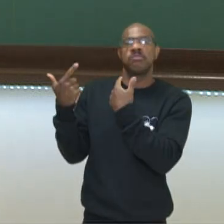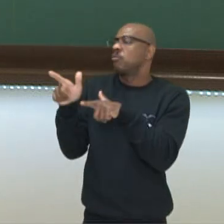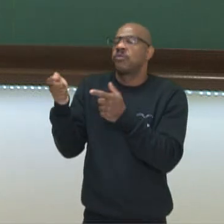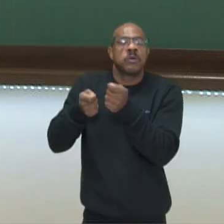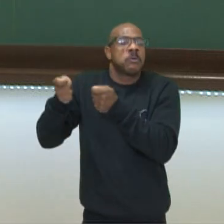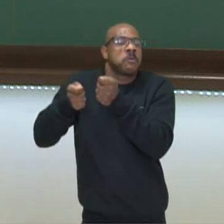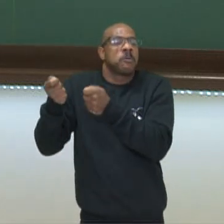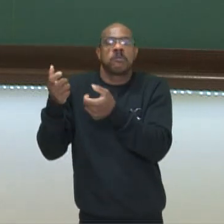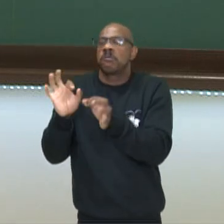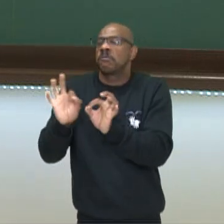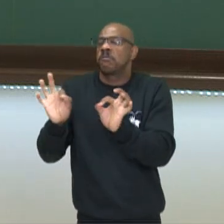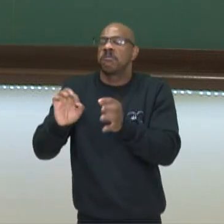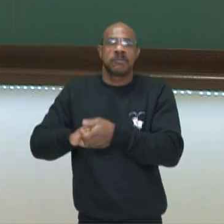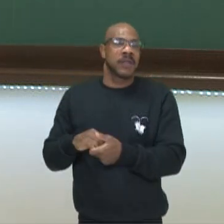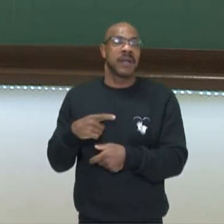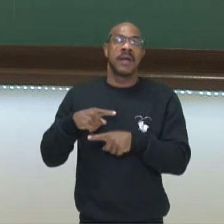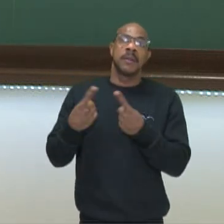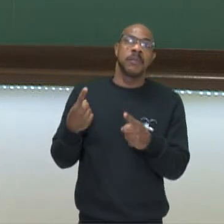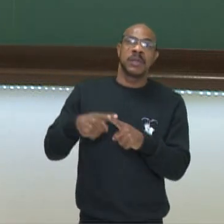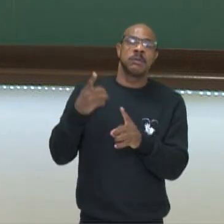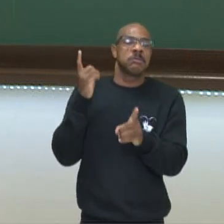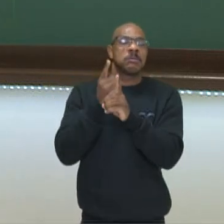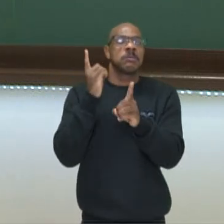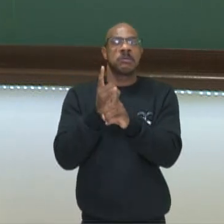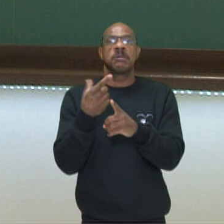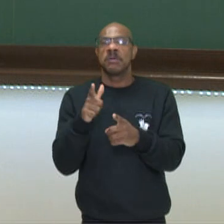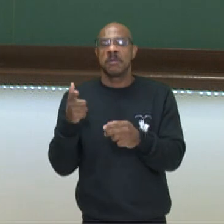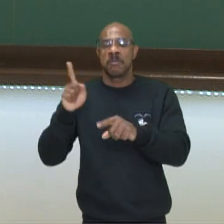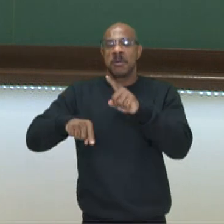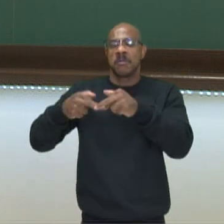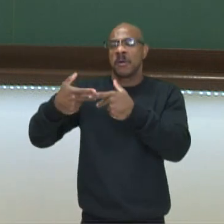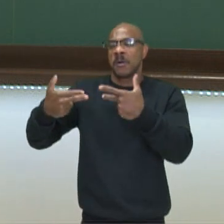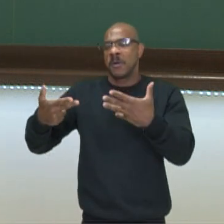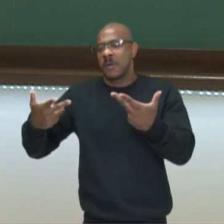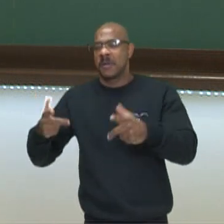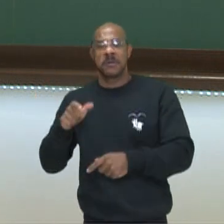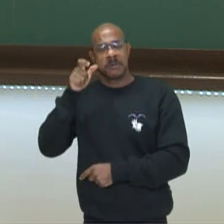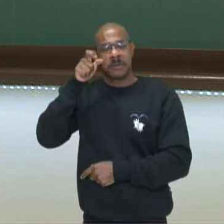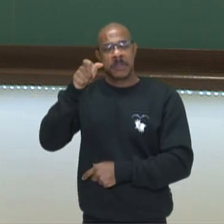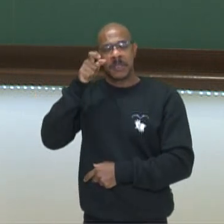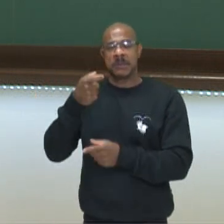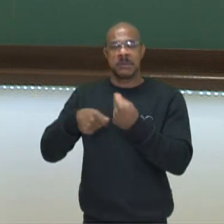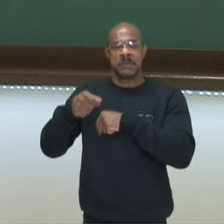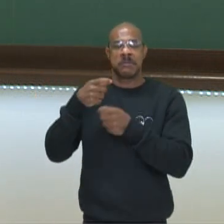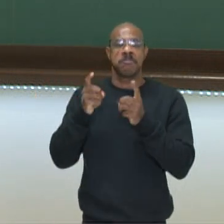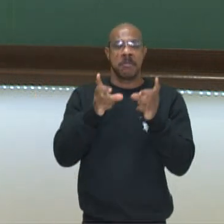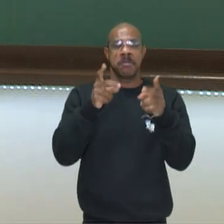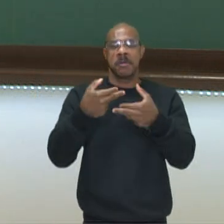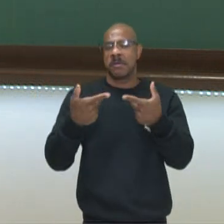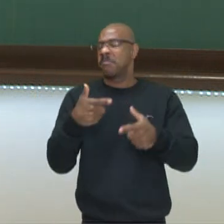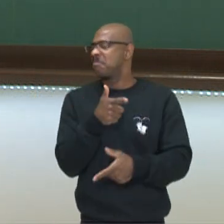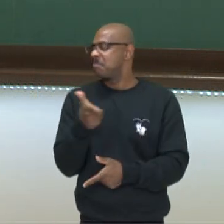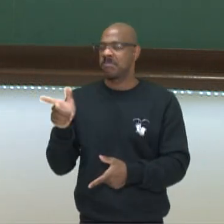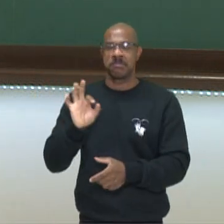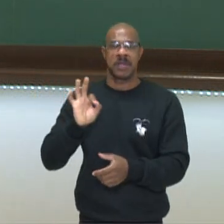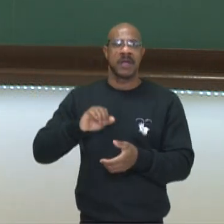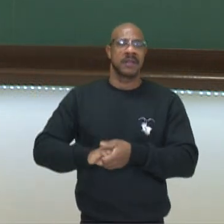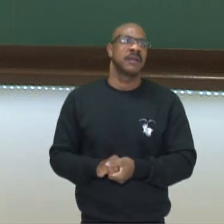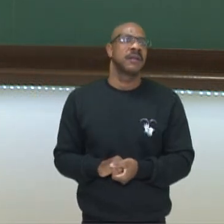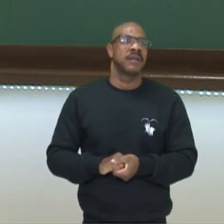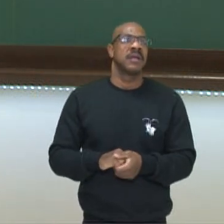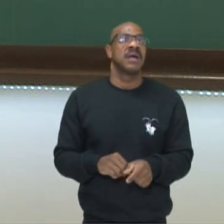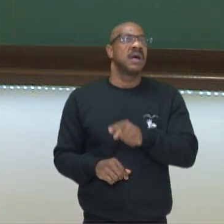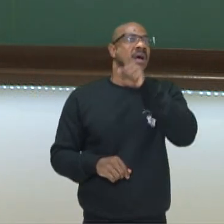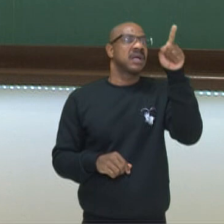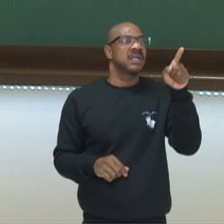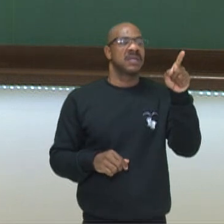controle, uma vez que não eram ali encontrados produtos de grande interesse comercial para os ingleses. O mesmo não